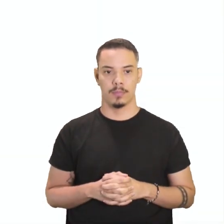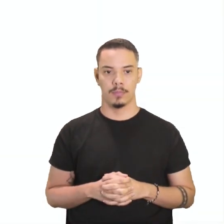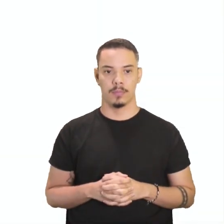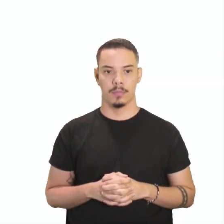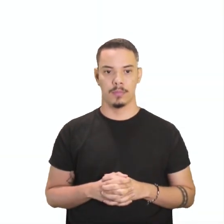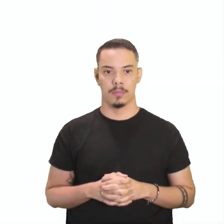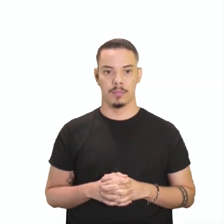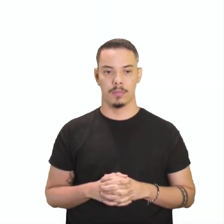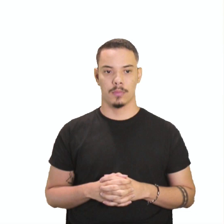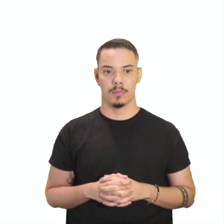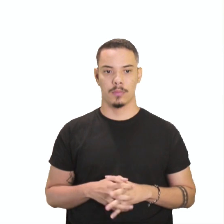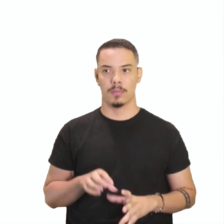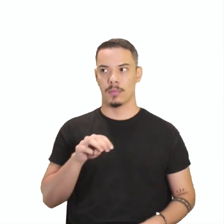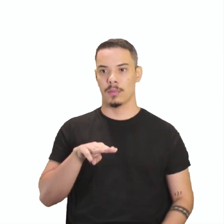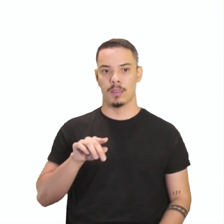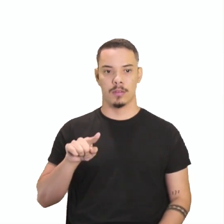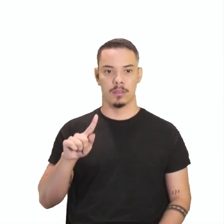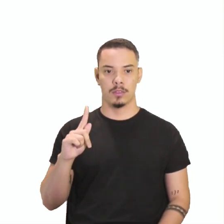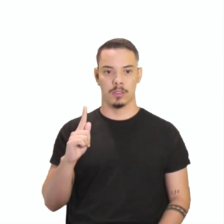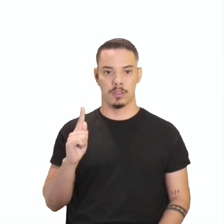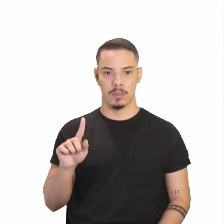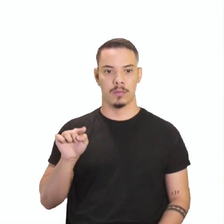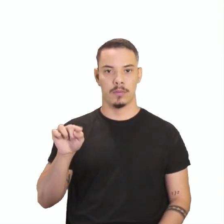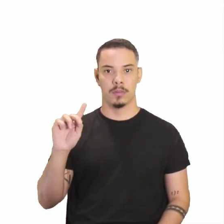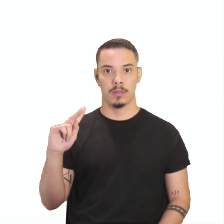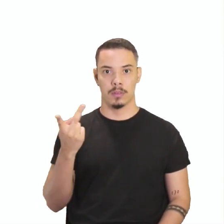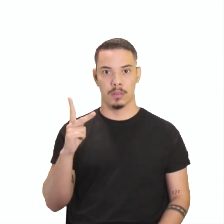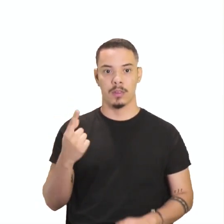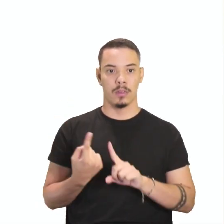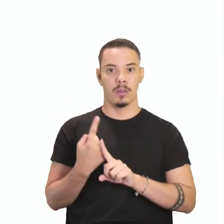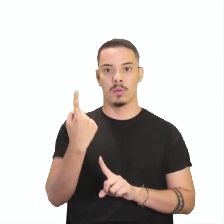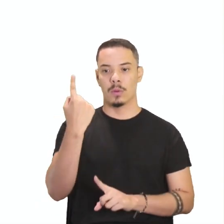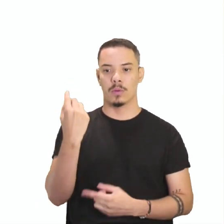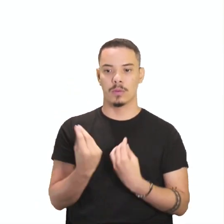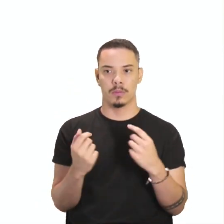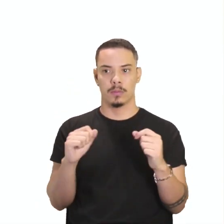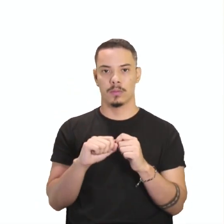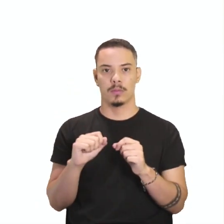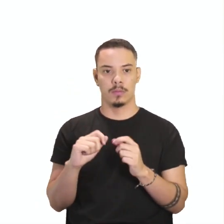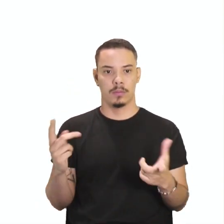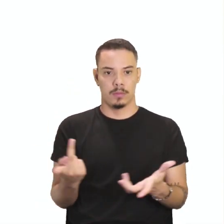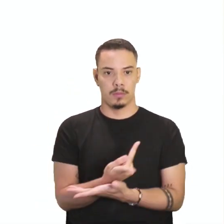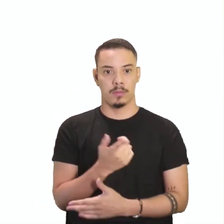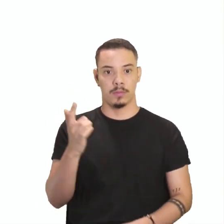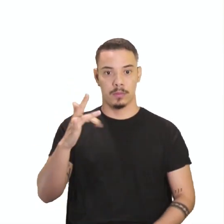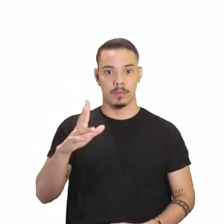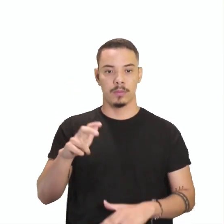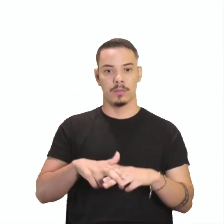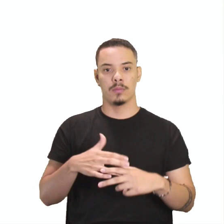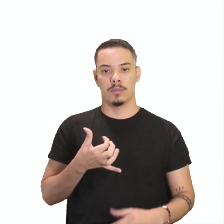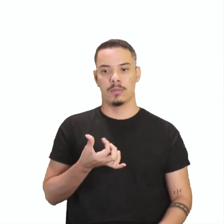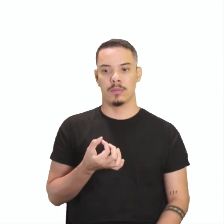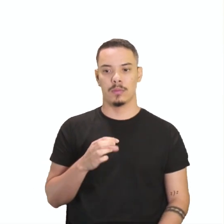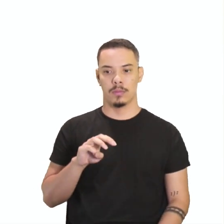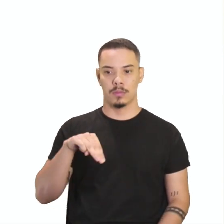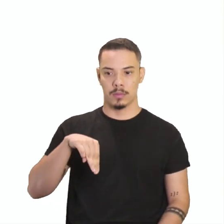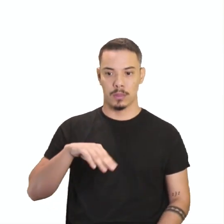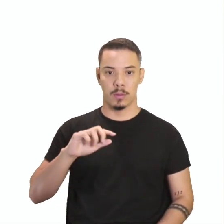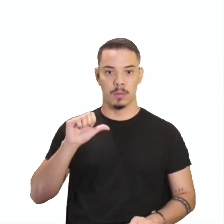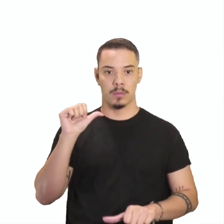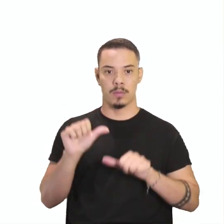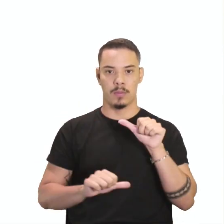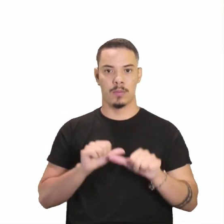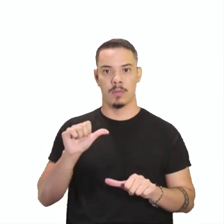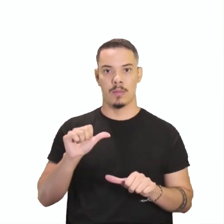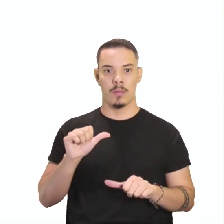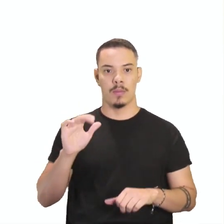Vezes gravidade, vezes altura, né? A altura que ele levanta e é lançado de volta. Lembrando que é 60 centímetros, tem que transformar em